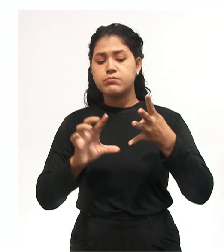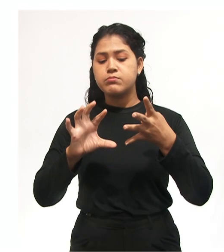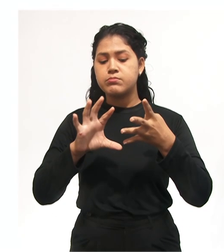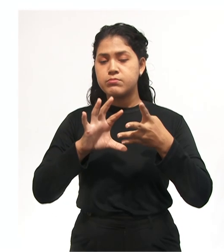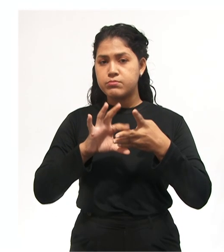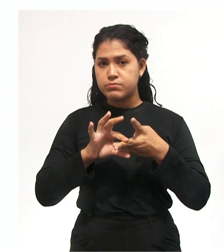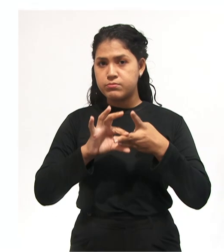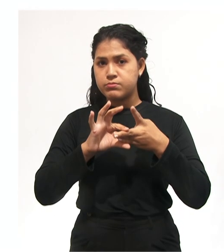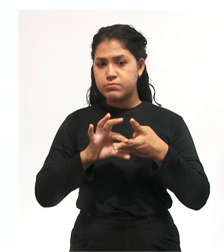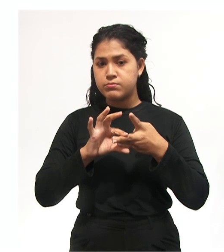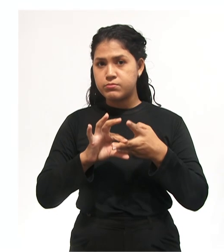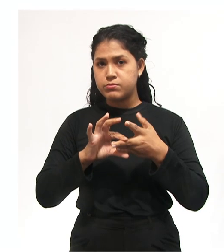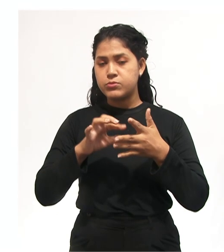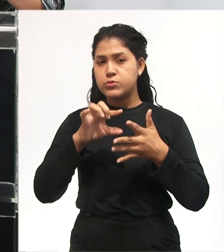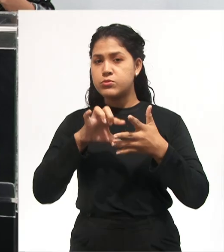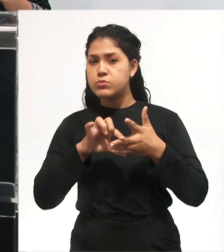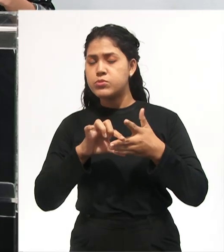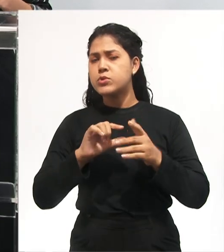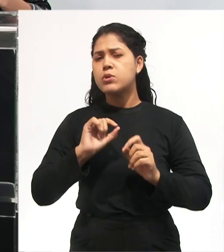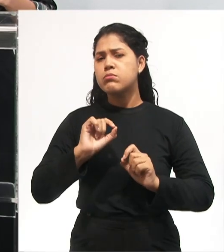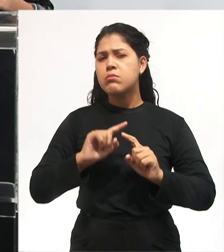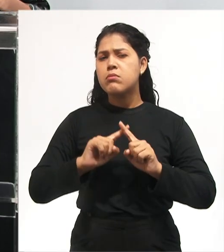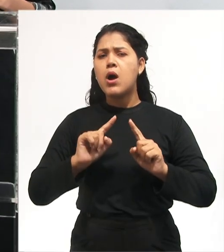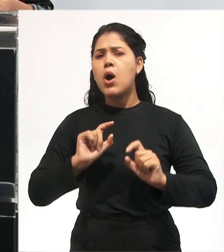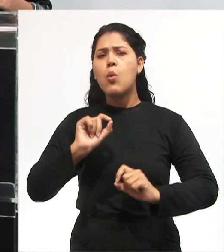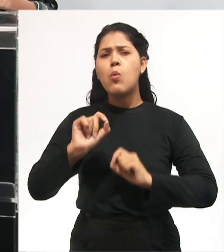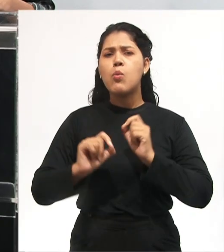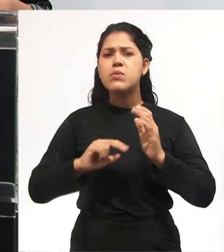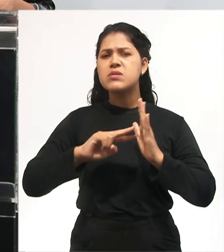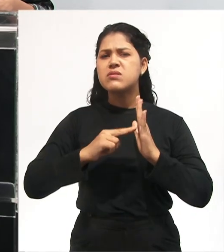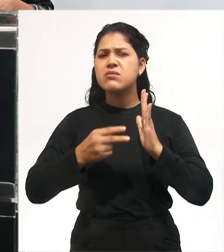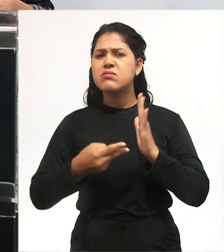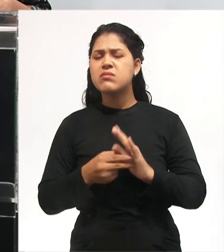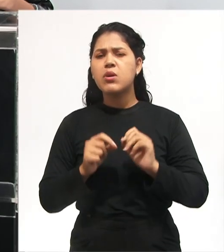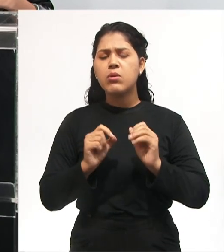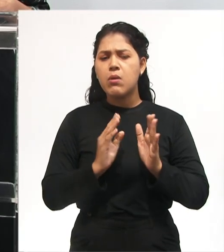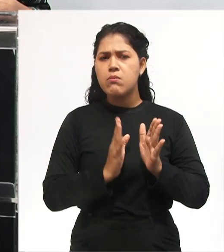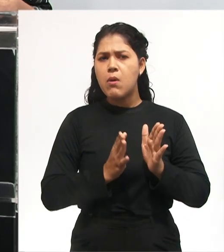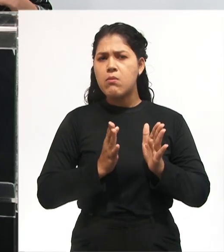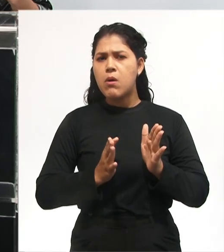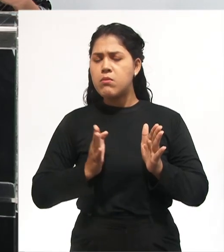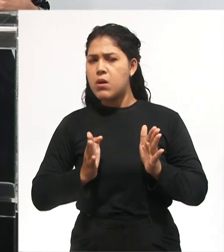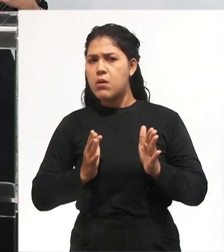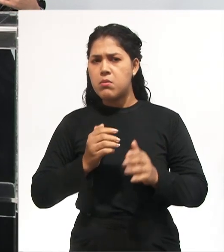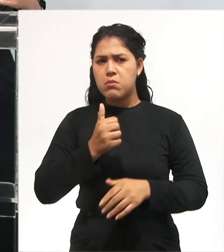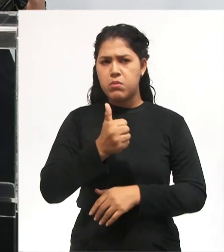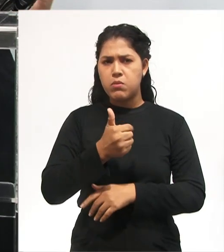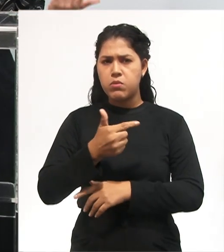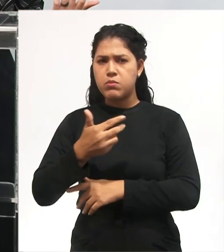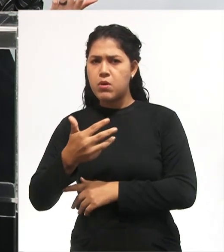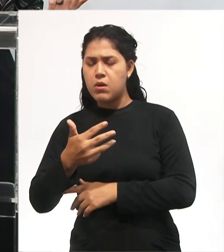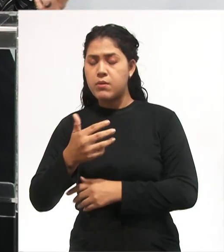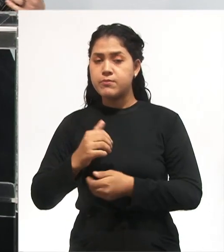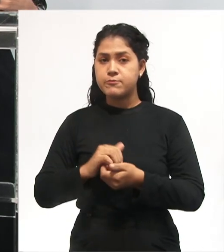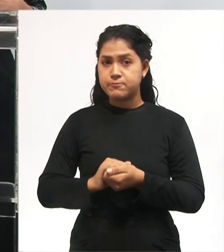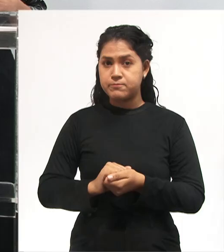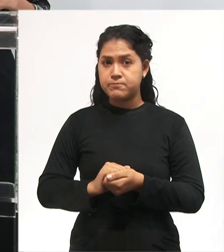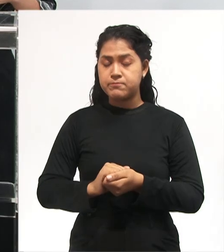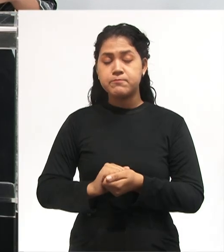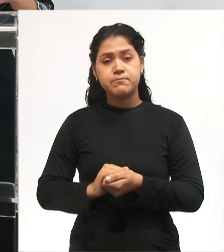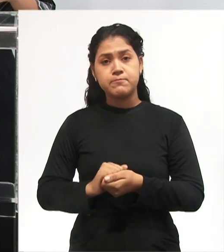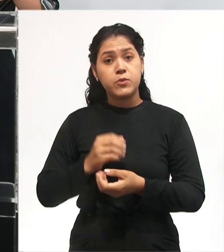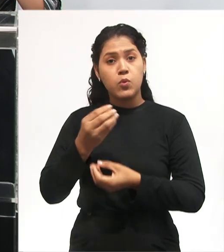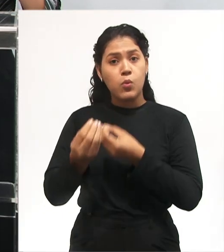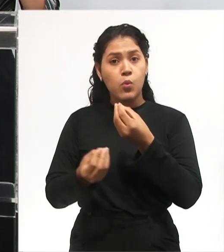processos. Então, o que seria a sequência desses processos? É como a gestão de pessoas